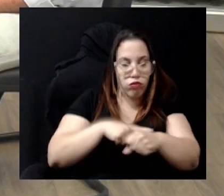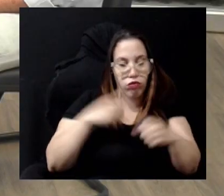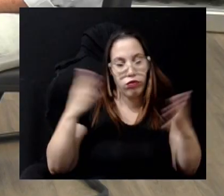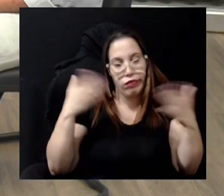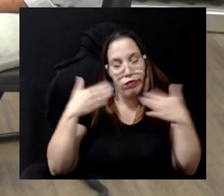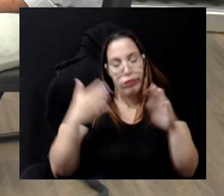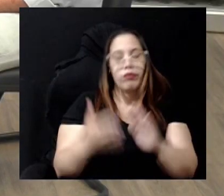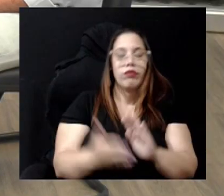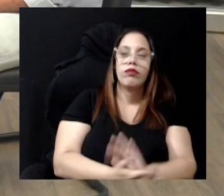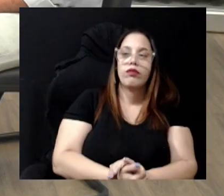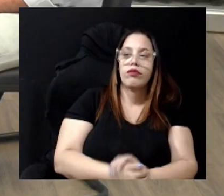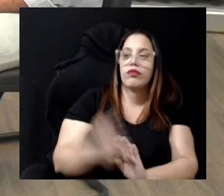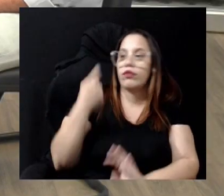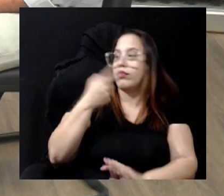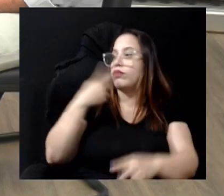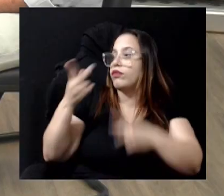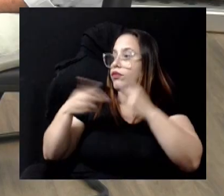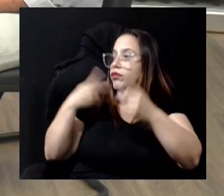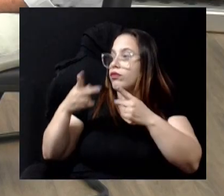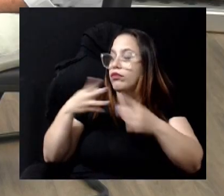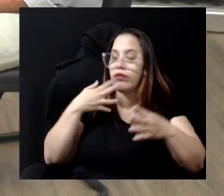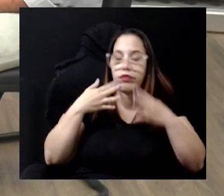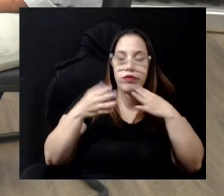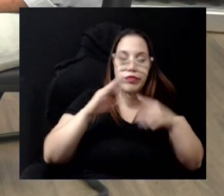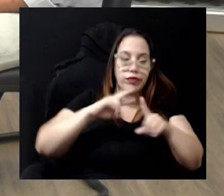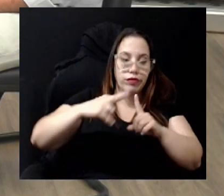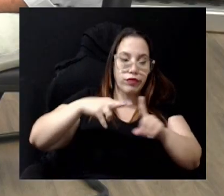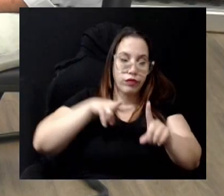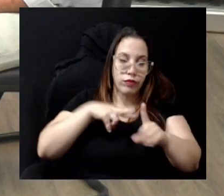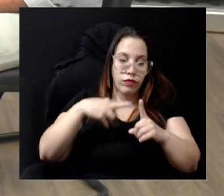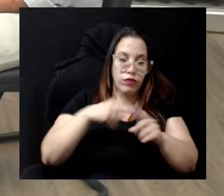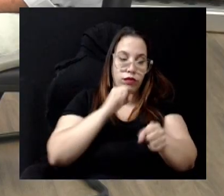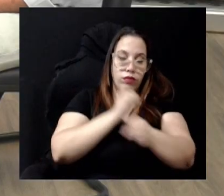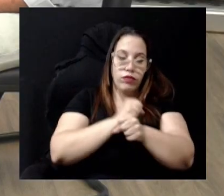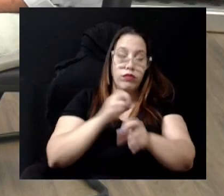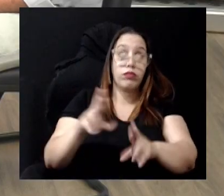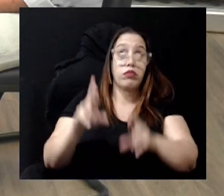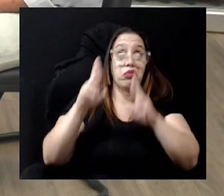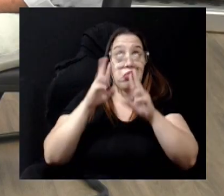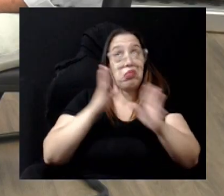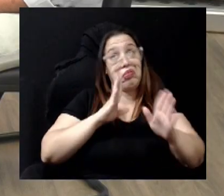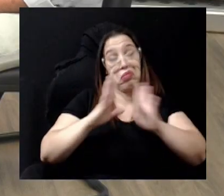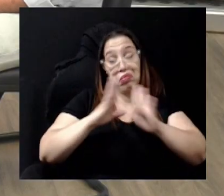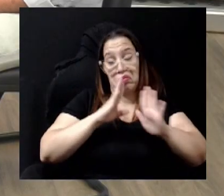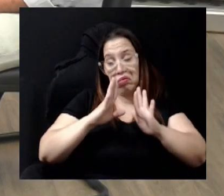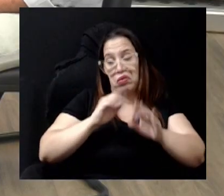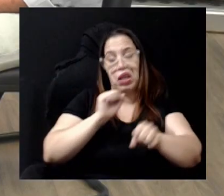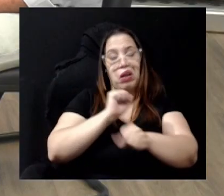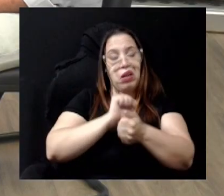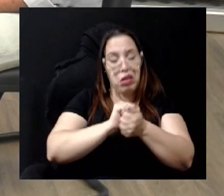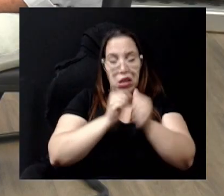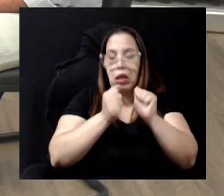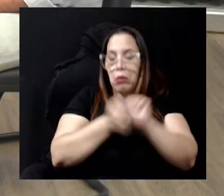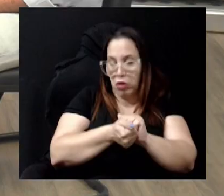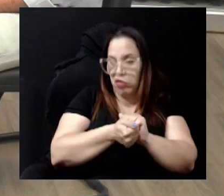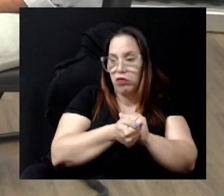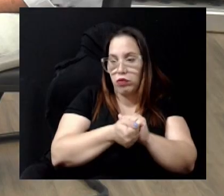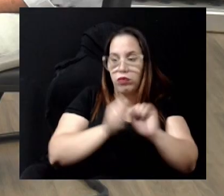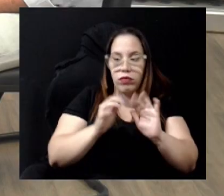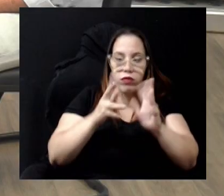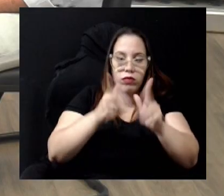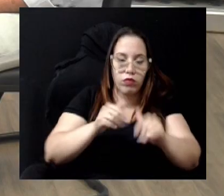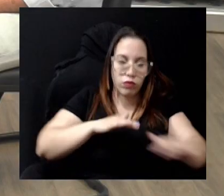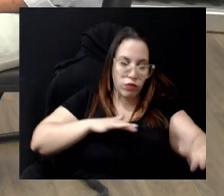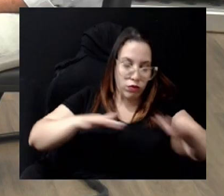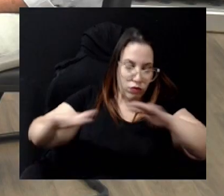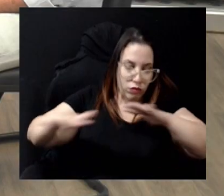nós conversamos aqui no Ponto de Vista, a gente espera que tenhamos aí um tempo para adaptação de todos os setores, até